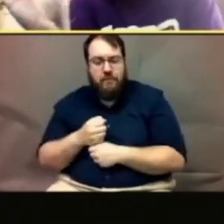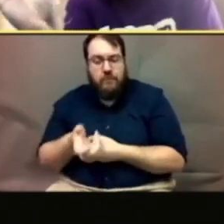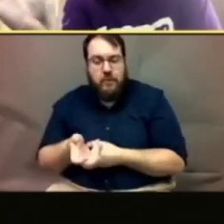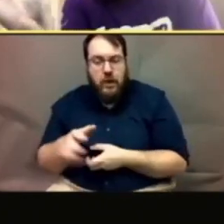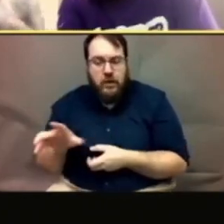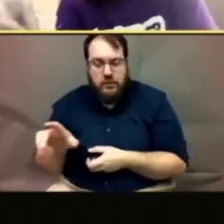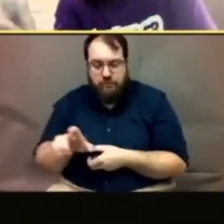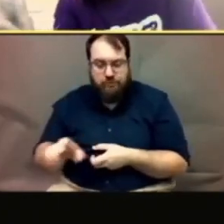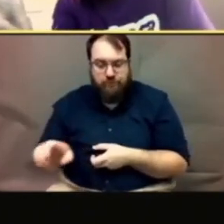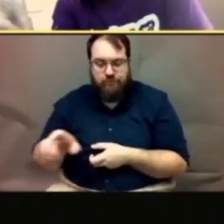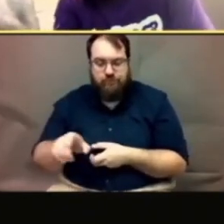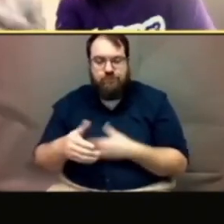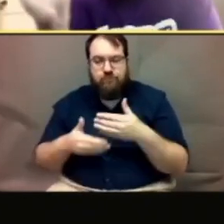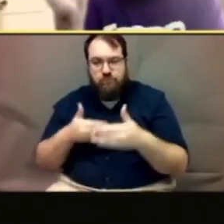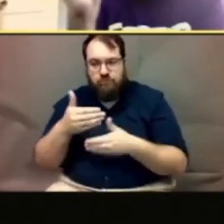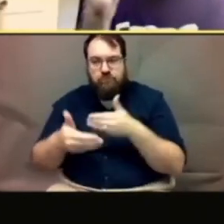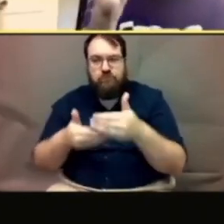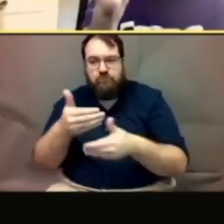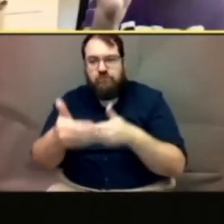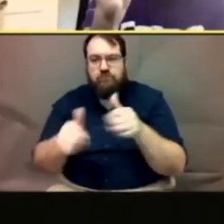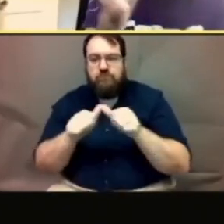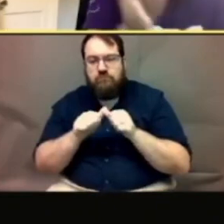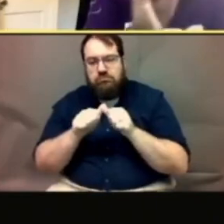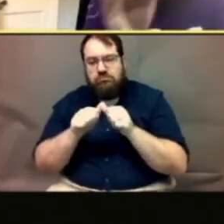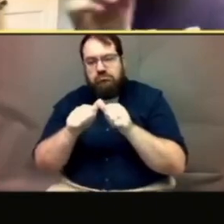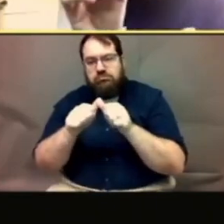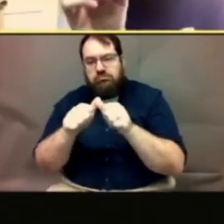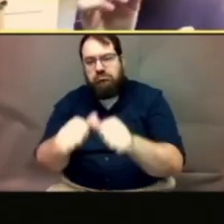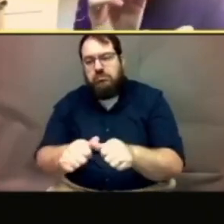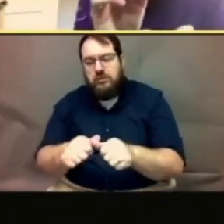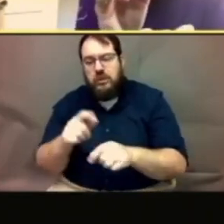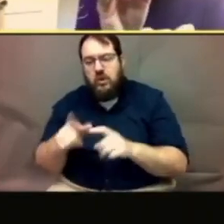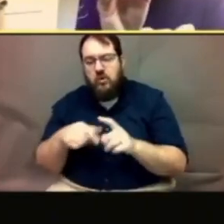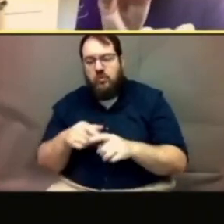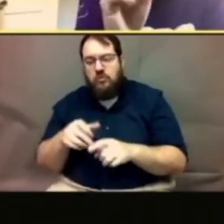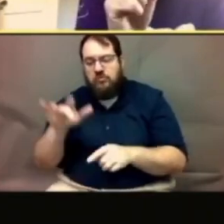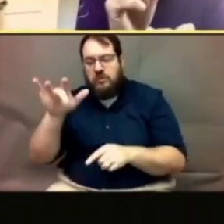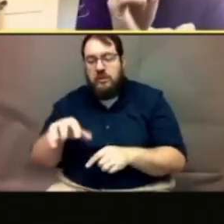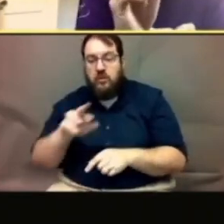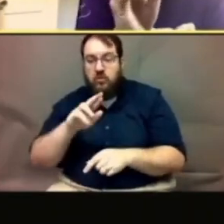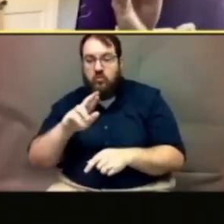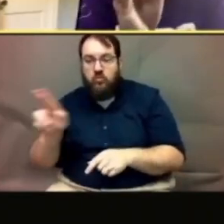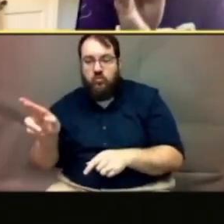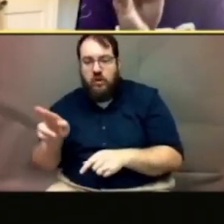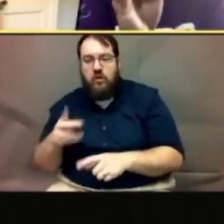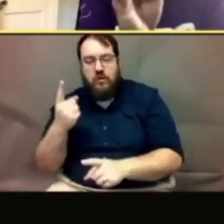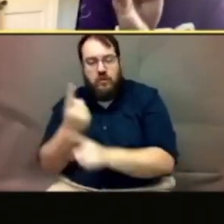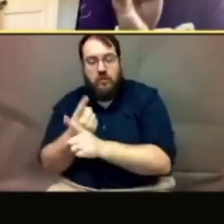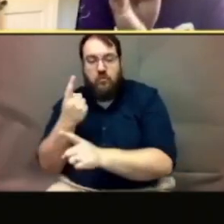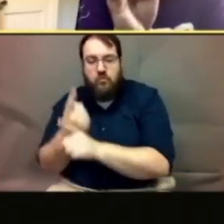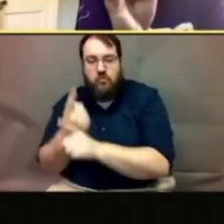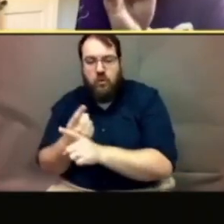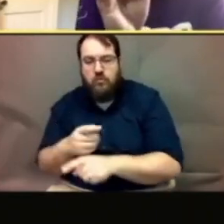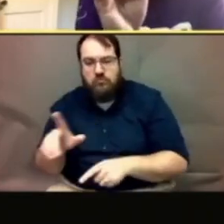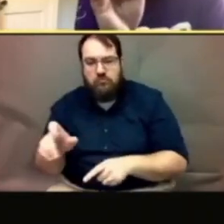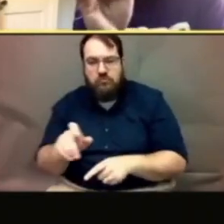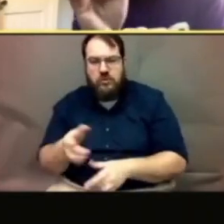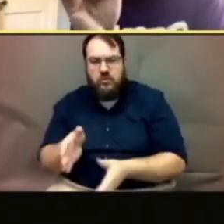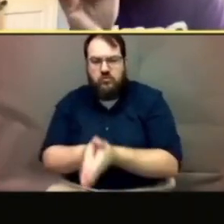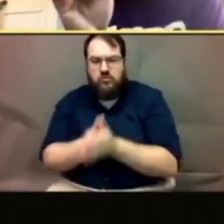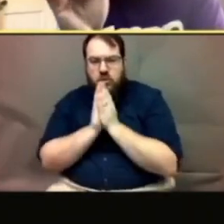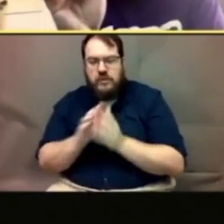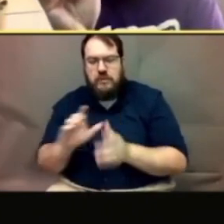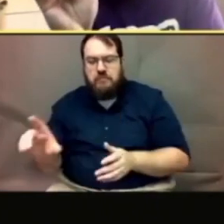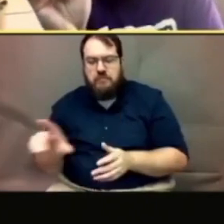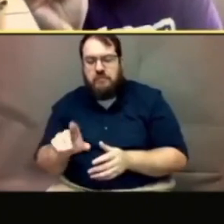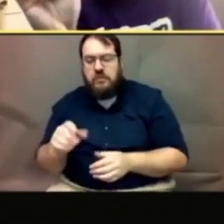você criou alguma coisa que você apertaria para que o mouse se movesse continuamente o que nós estamos